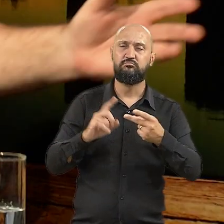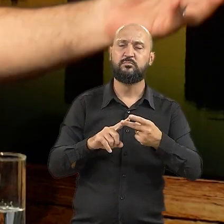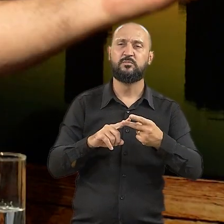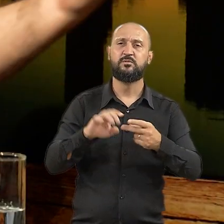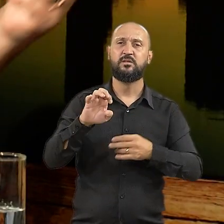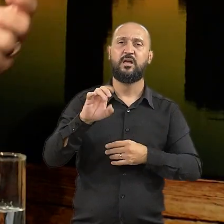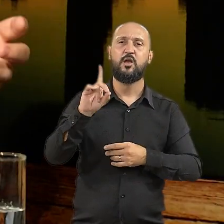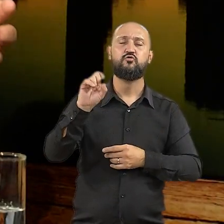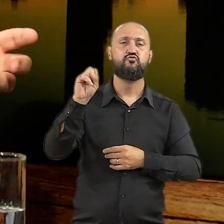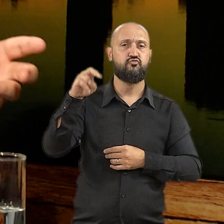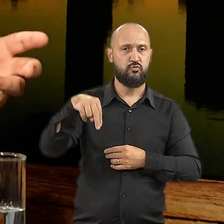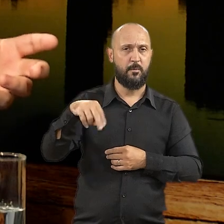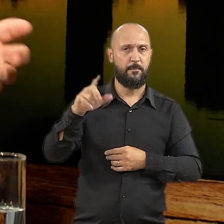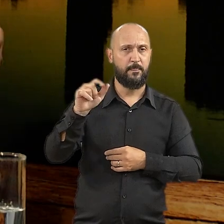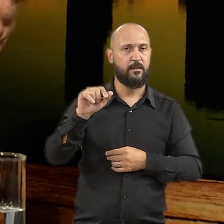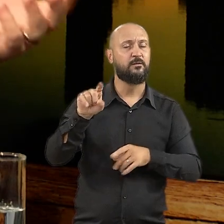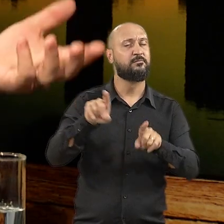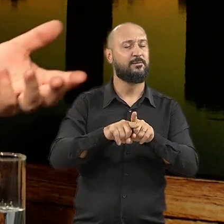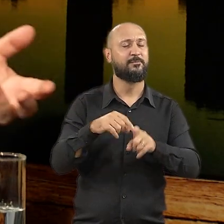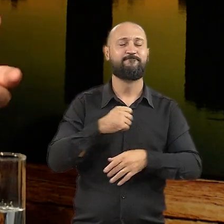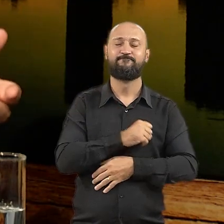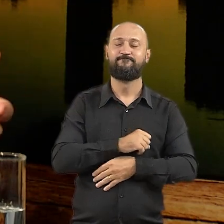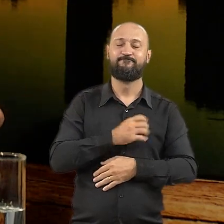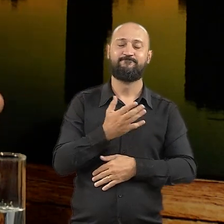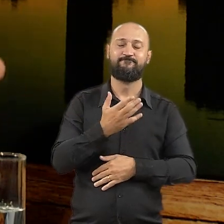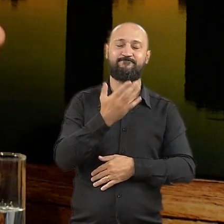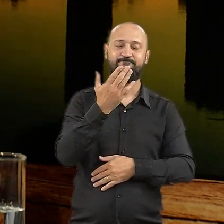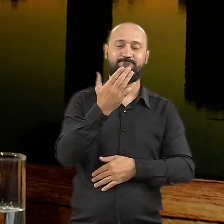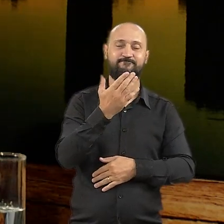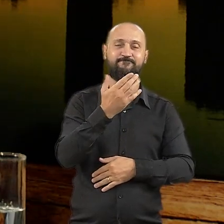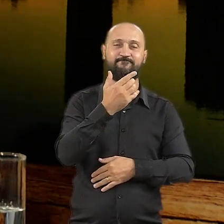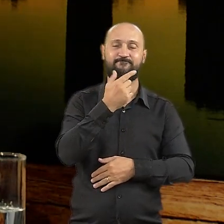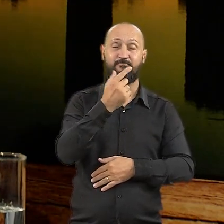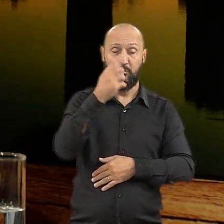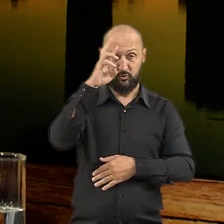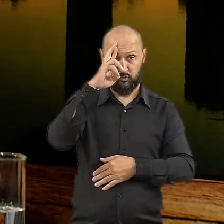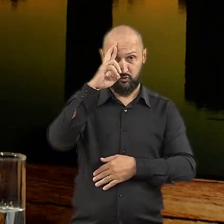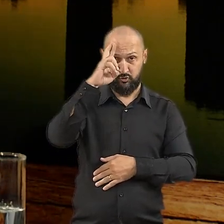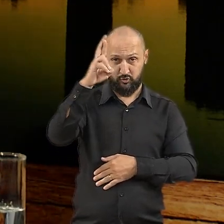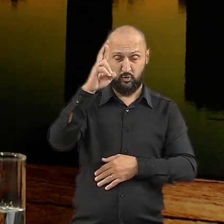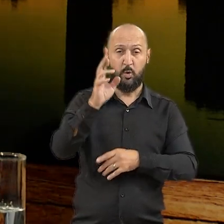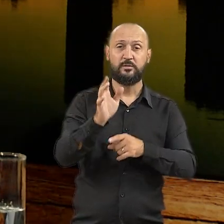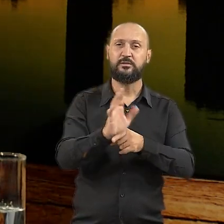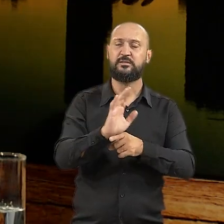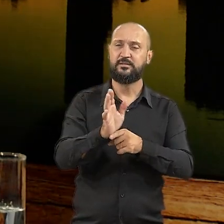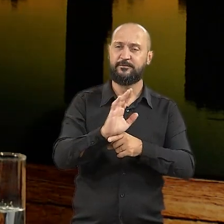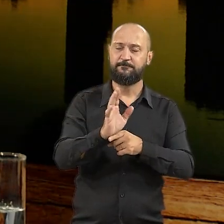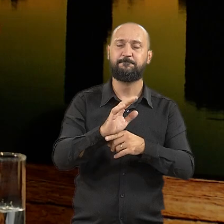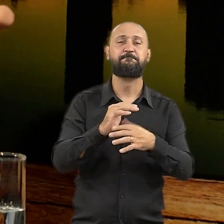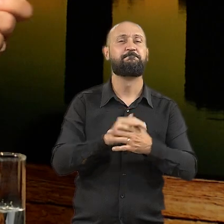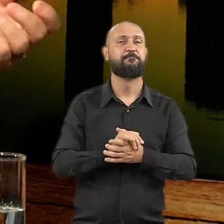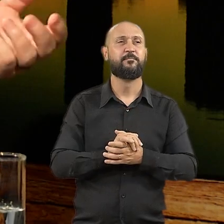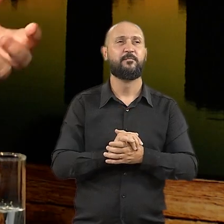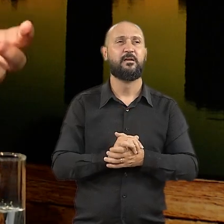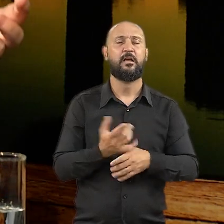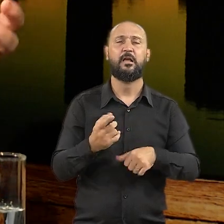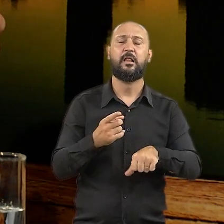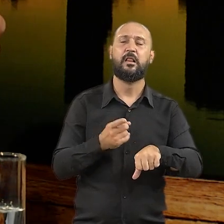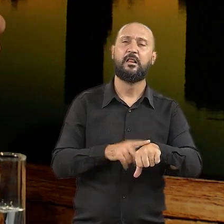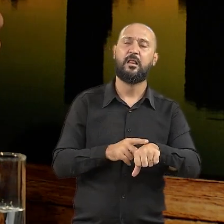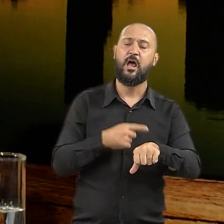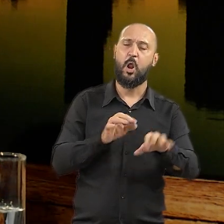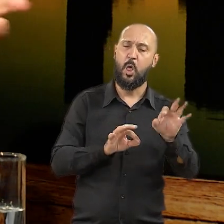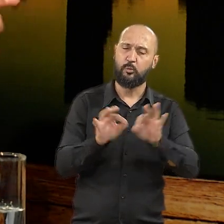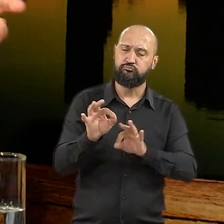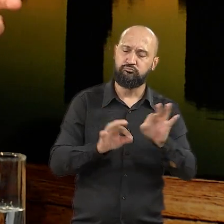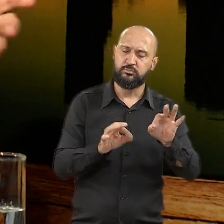arrumou isso, e o Edson Aldi, já também saudoso, que é um grande diretor de cinema, o Edson Aldi, e